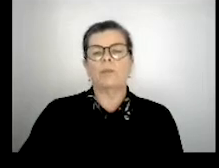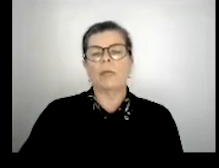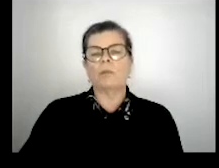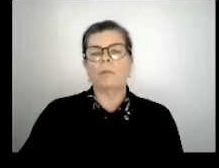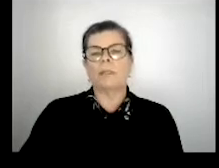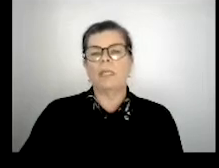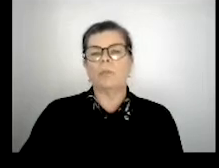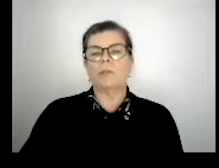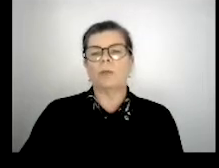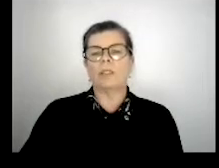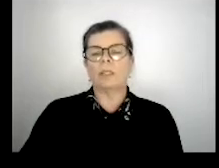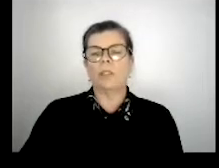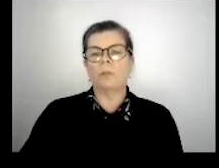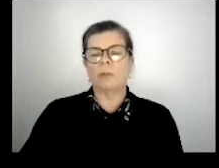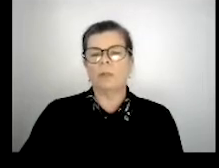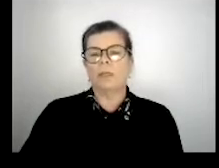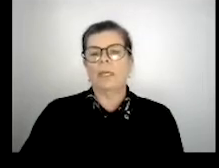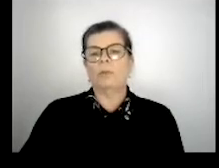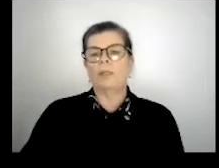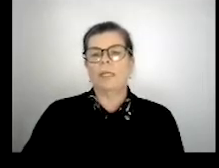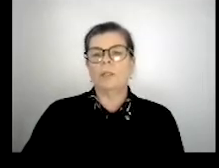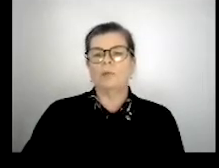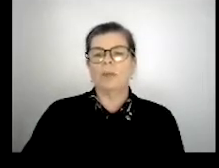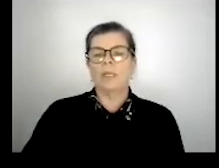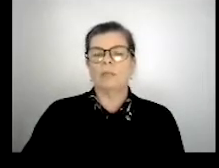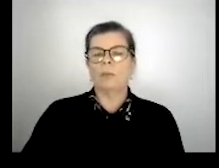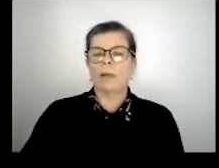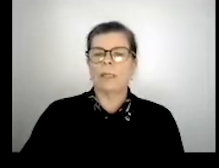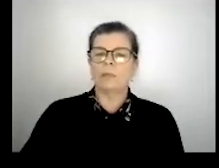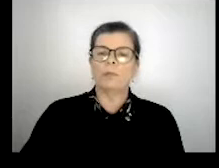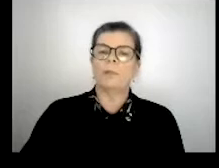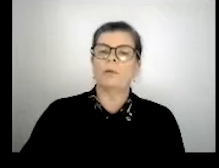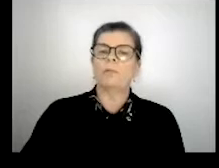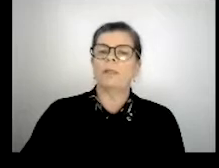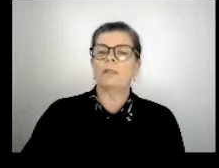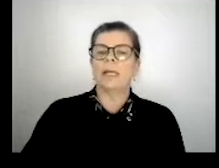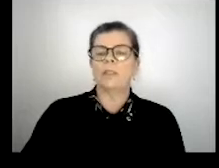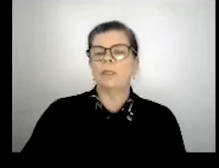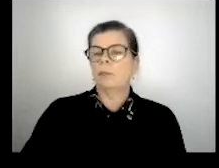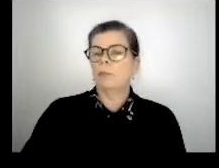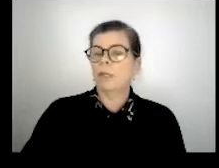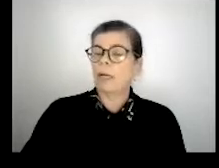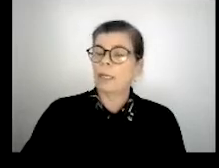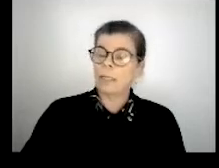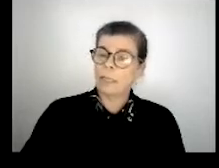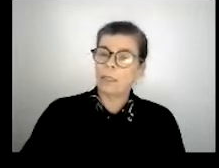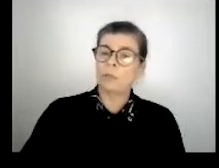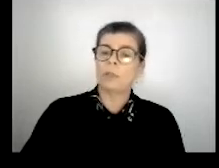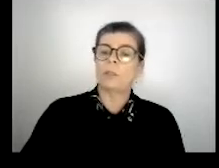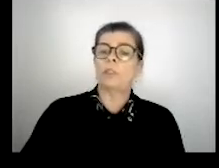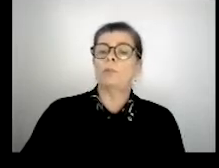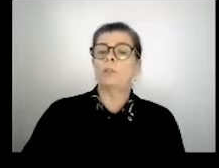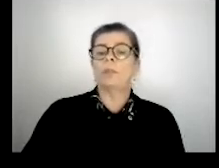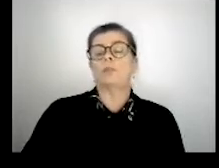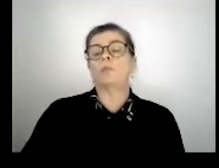para direcionar os pacientes para a sua área de atendimento. É importante que os verdes venham para a área azul de menor complexidade, porque característico